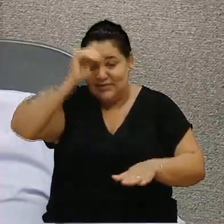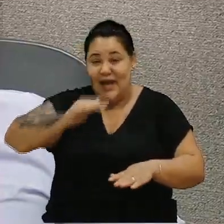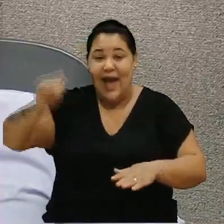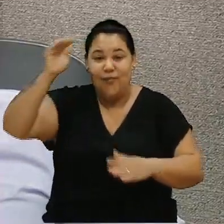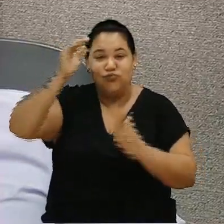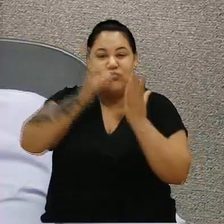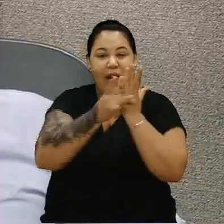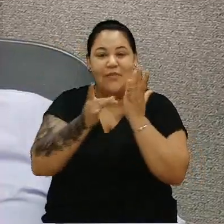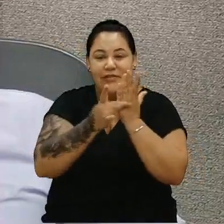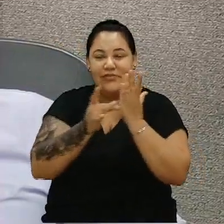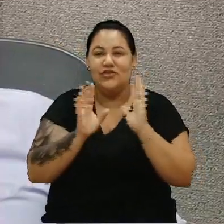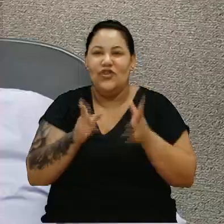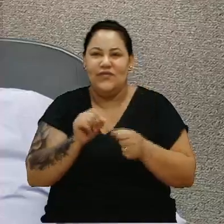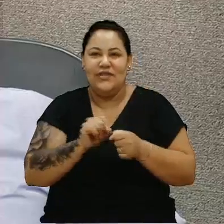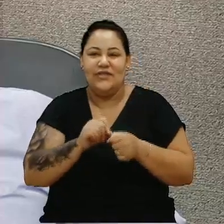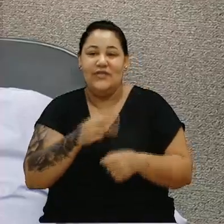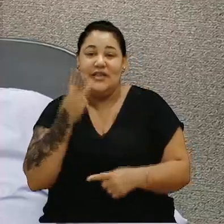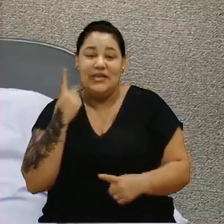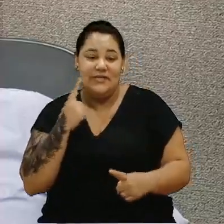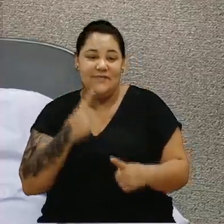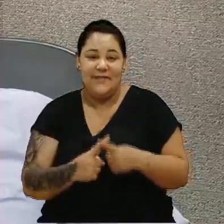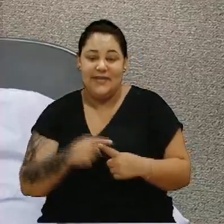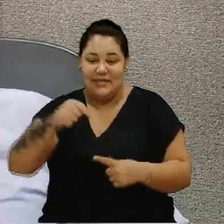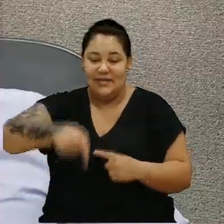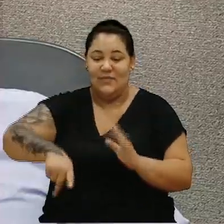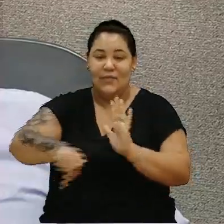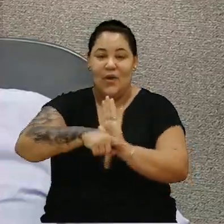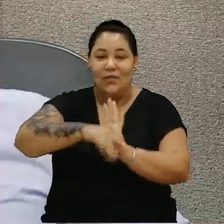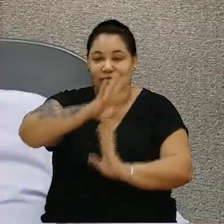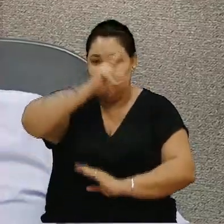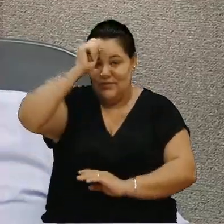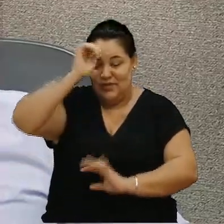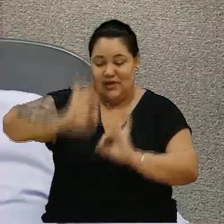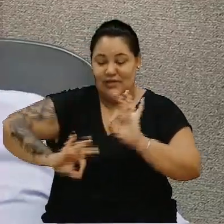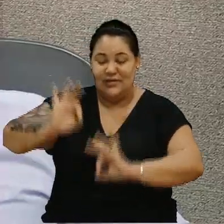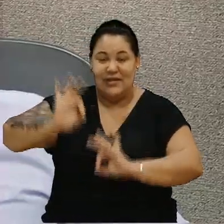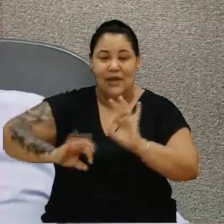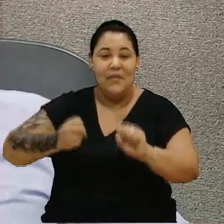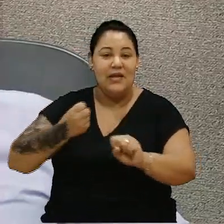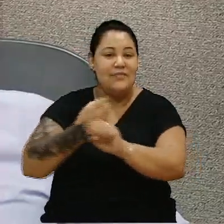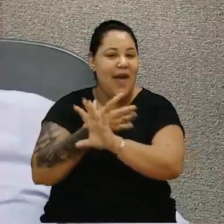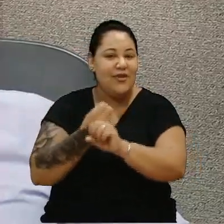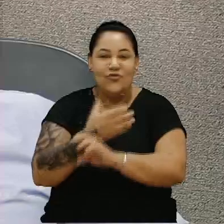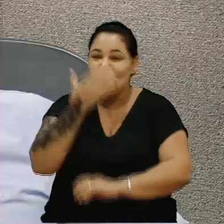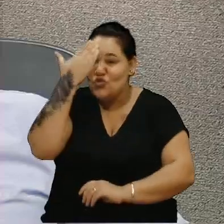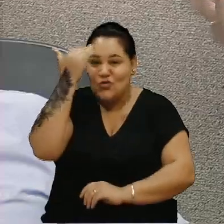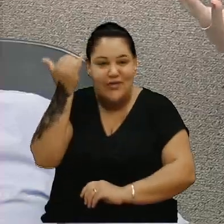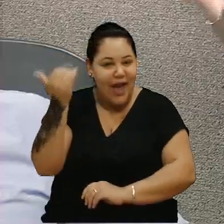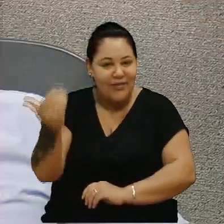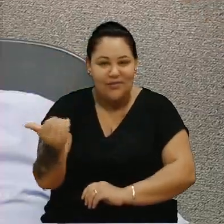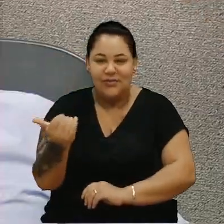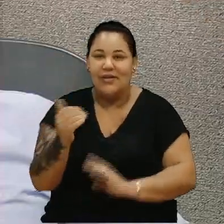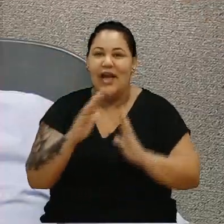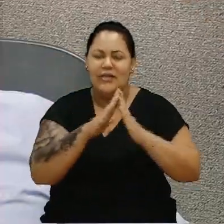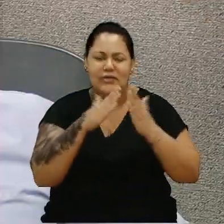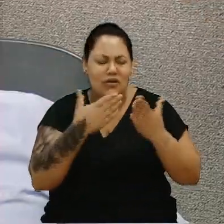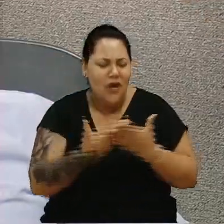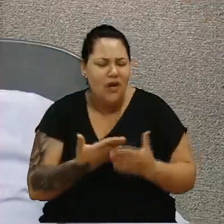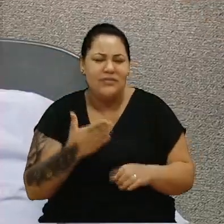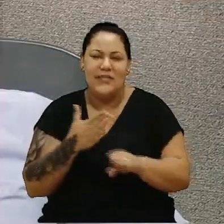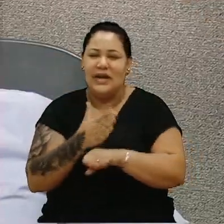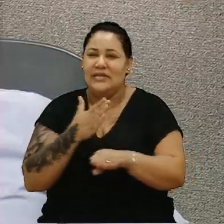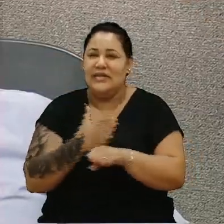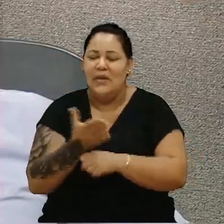em 3 vezes, né, em 3 edições aqui no município, organizada pela SMED, tem sido um sucesso. As escolas se manifestam, as escolas